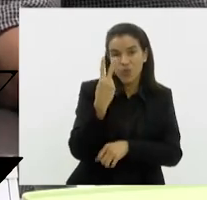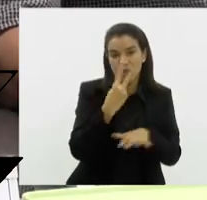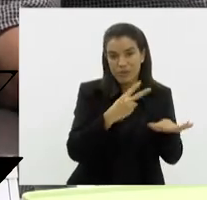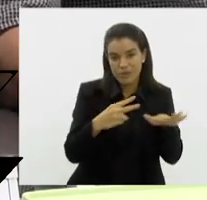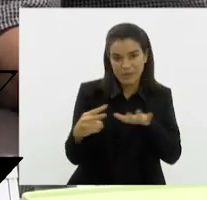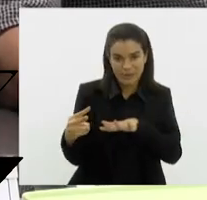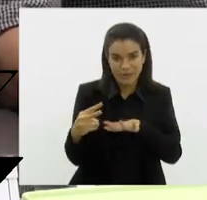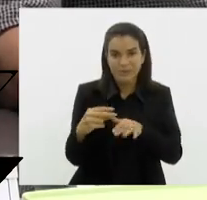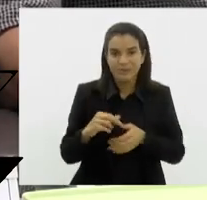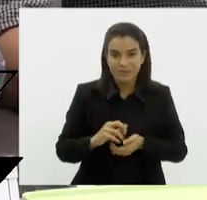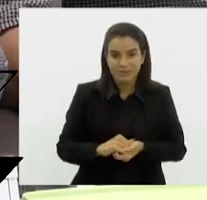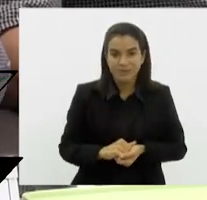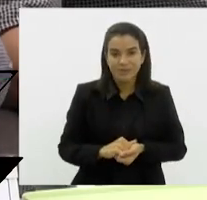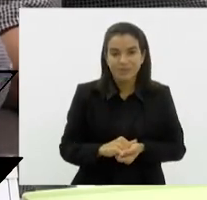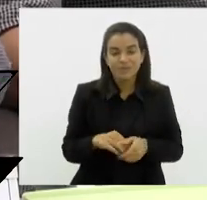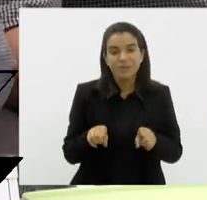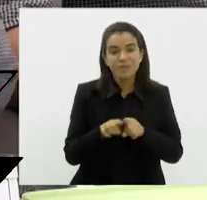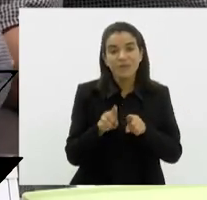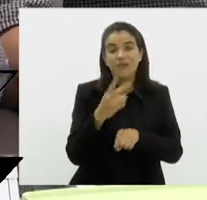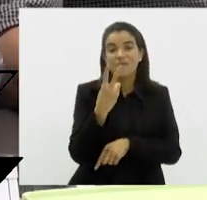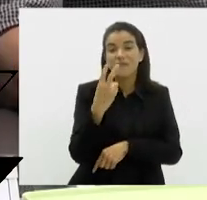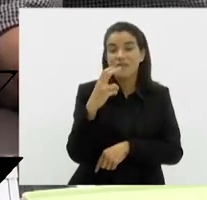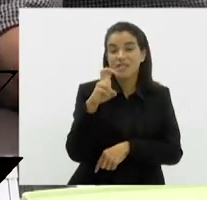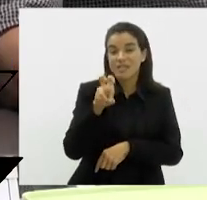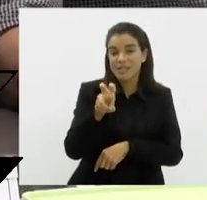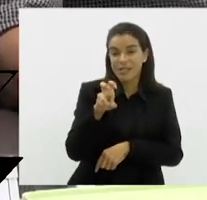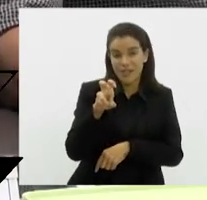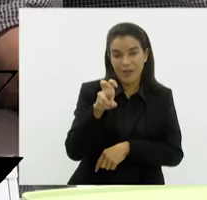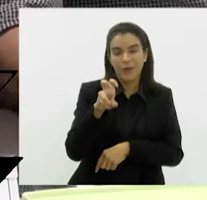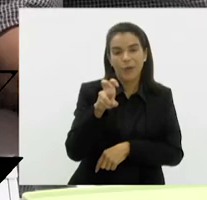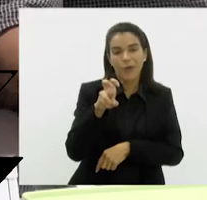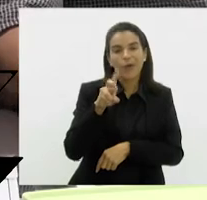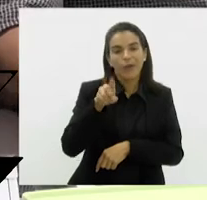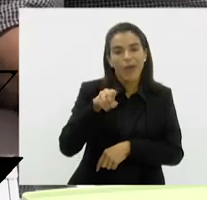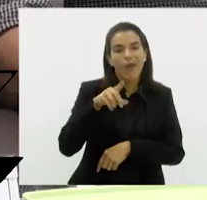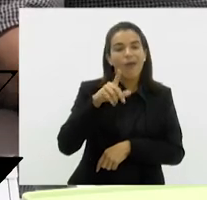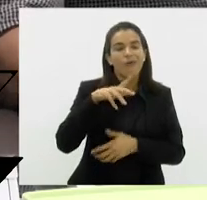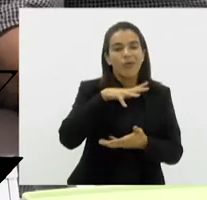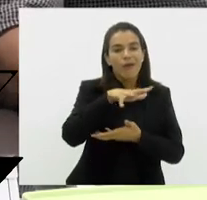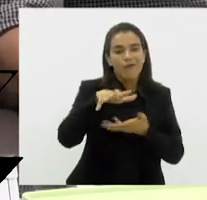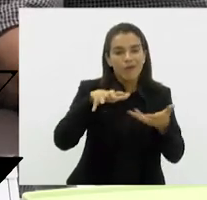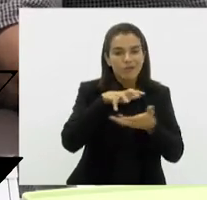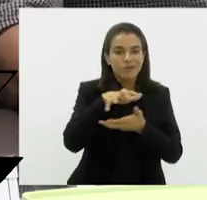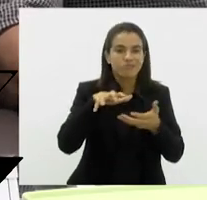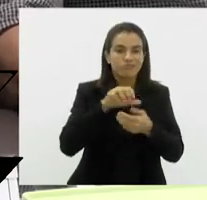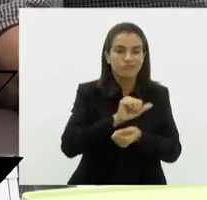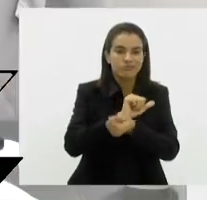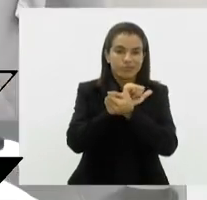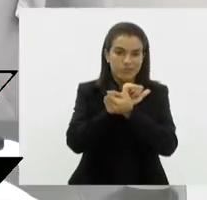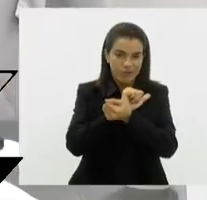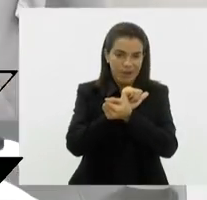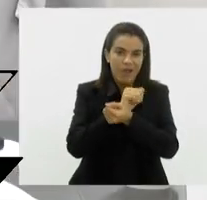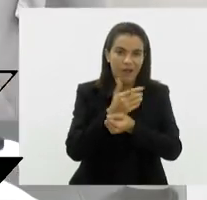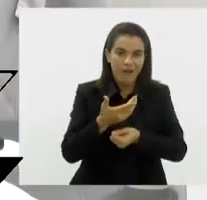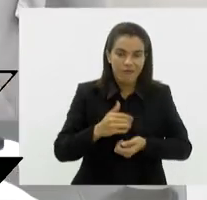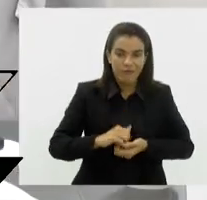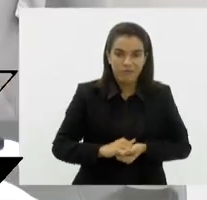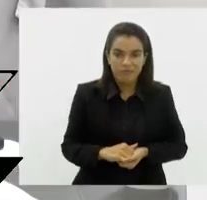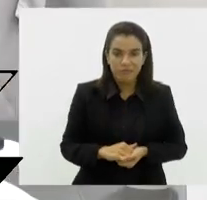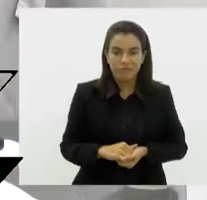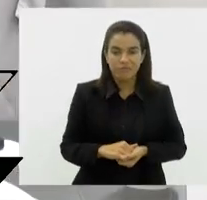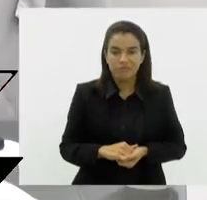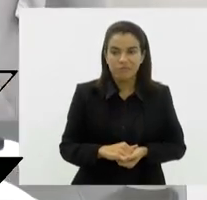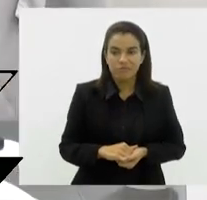2 semanas. E também no dia 25 de abril, que é o dia da Revolução dos Cravos de Portugal. Deputado Mink, deputado Luiz Paulo, os demais